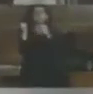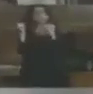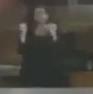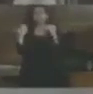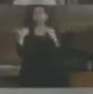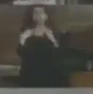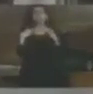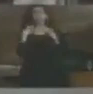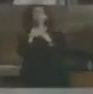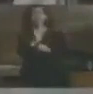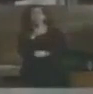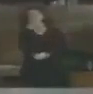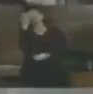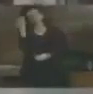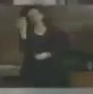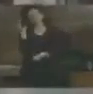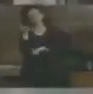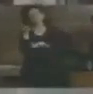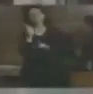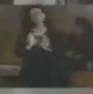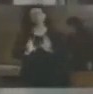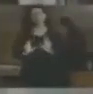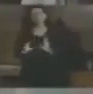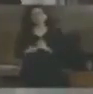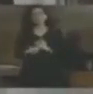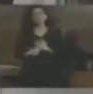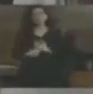dele, encosta na paredão e fuzila.